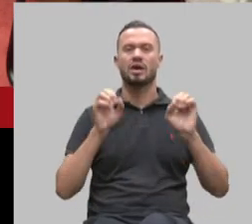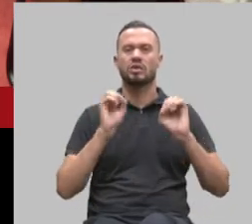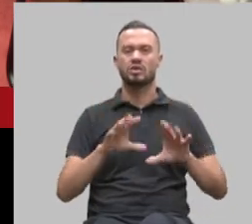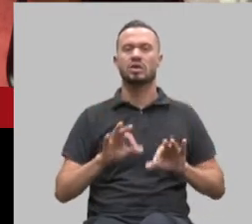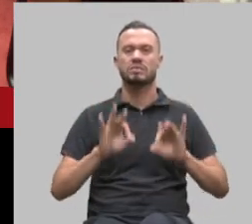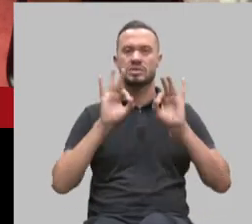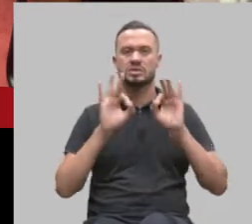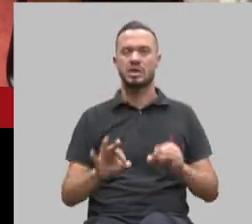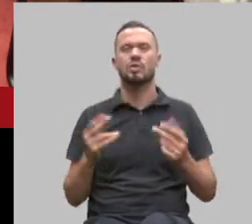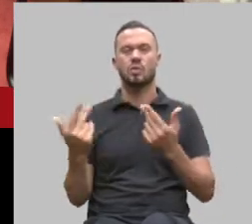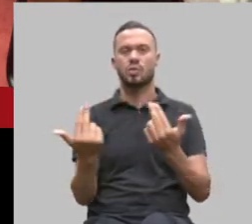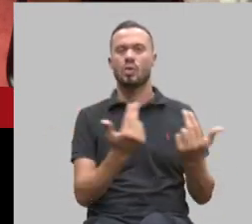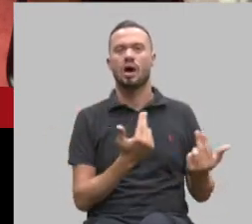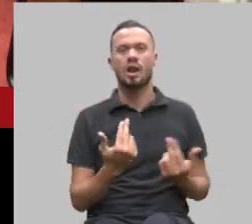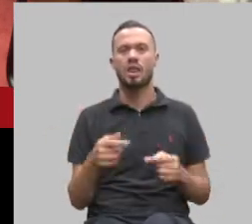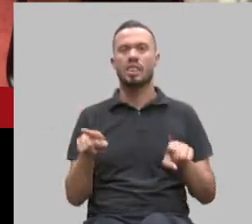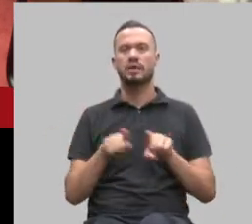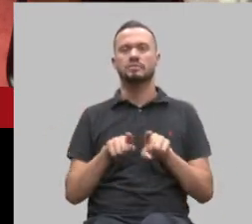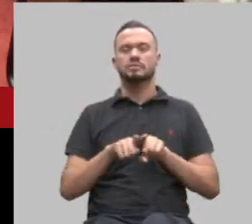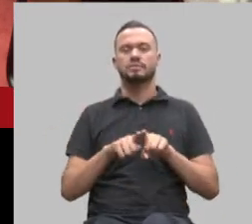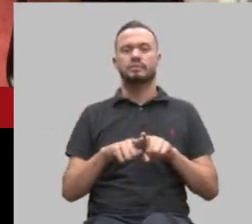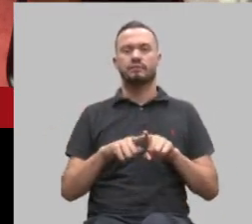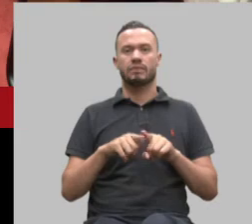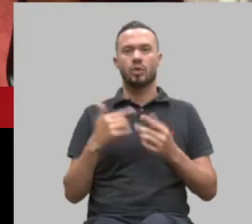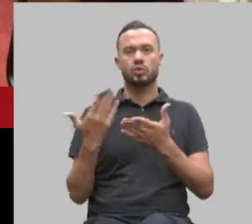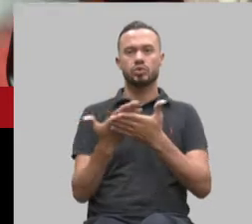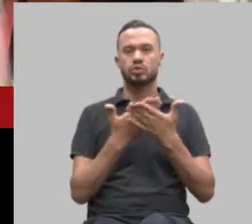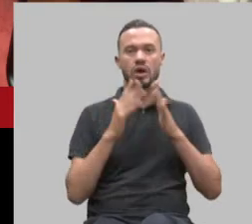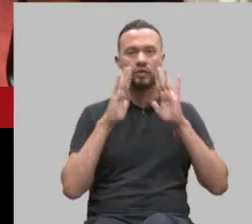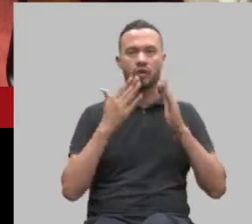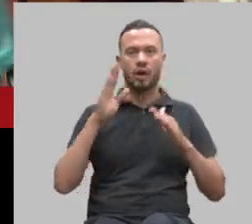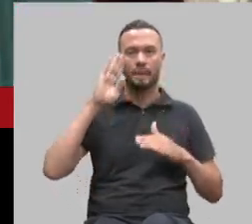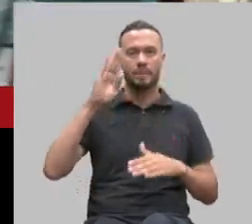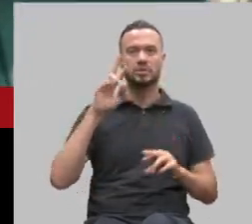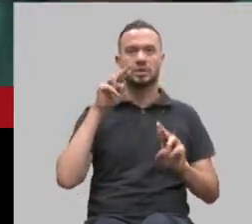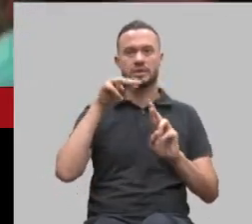igualitária e que coloque o estudante como foco e como Seu principal